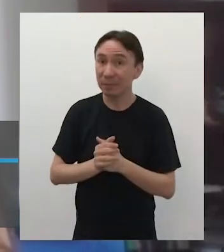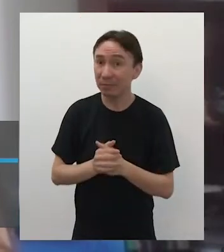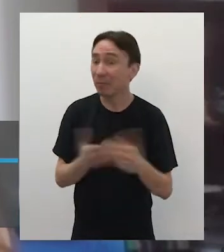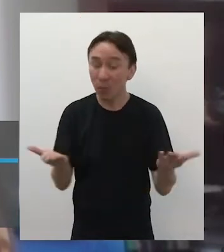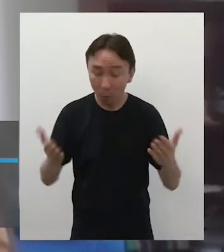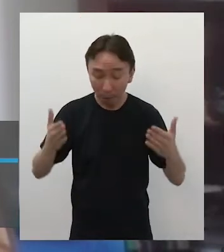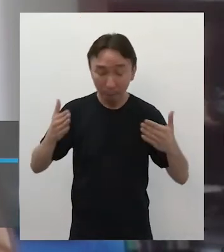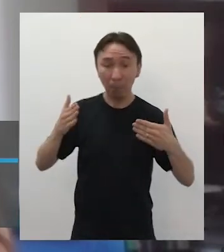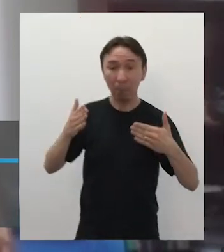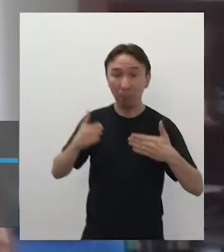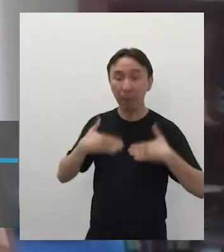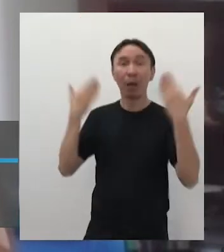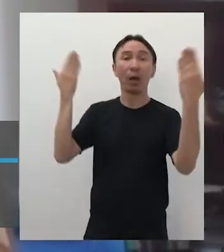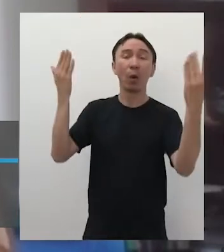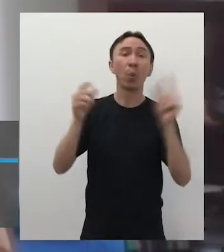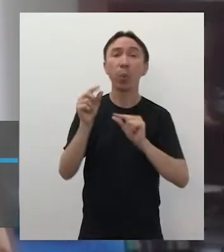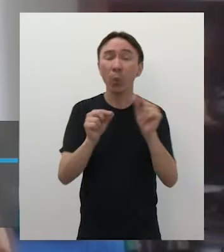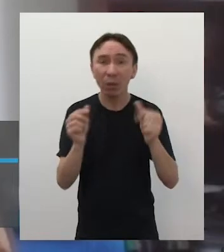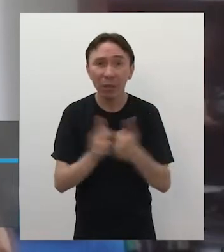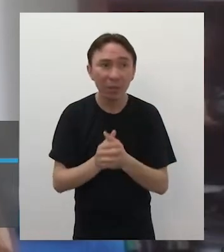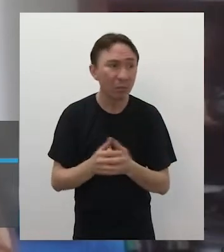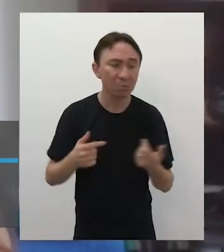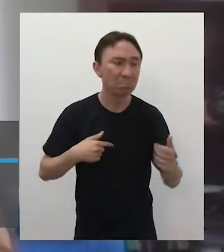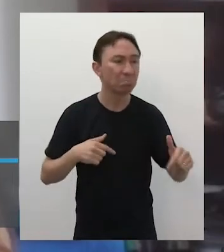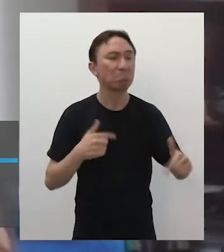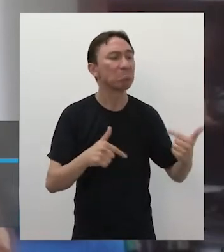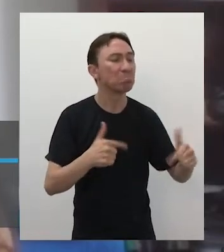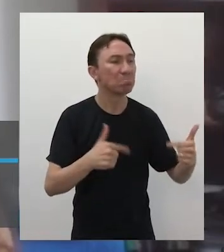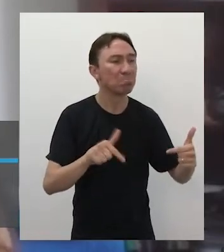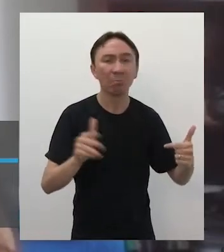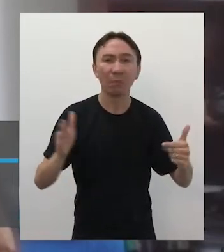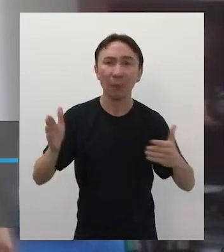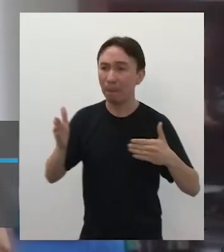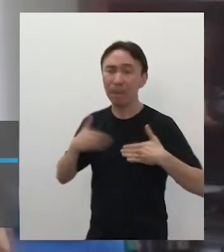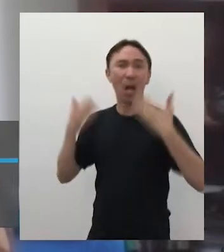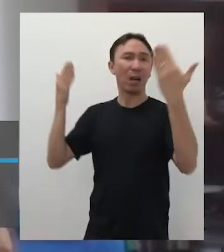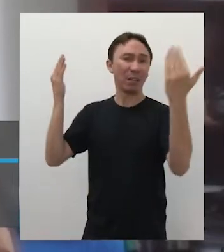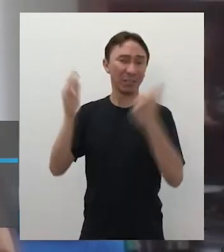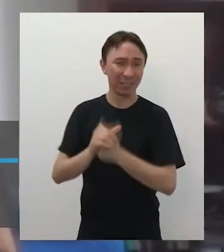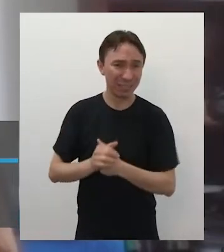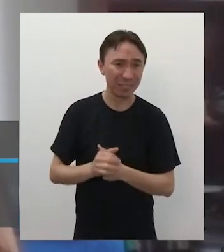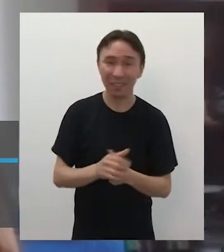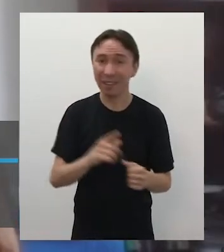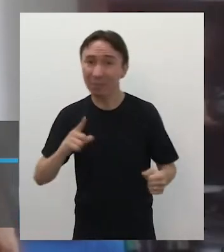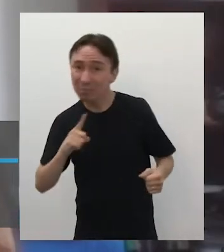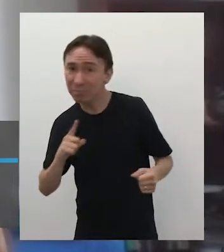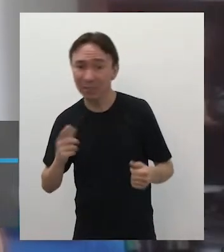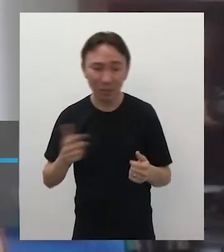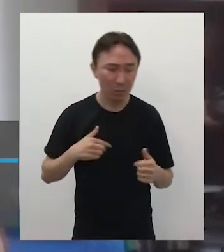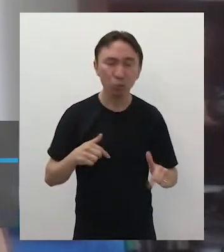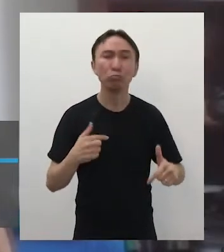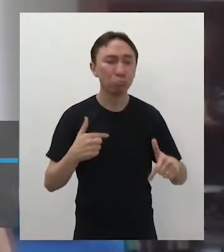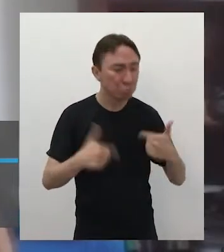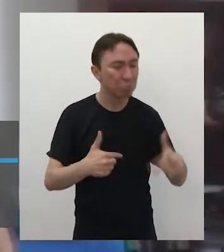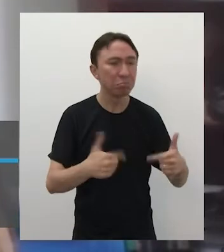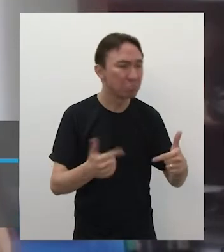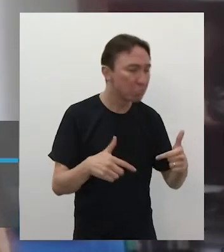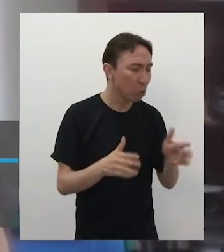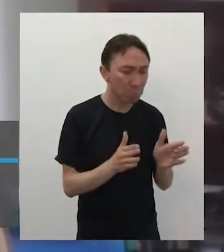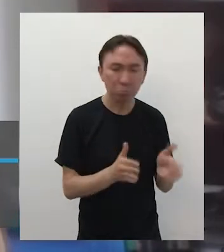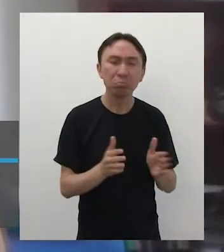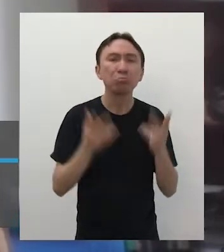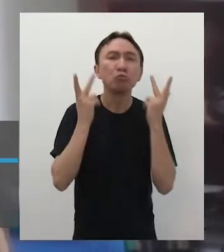na nossa rotina, né, quem nunca teve que lidar com o tal do imprevisto, né? Como a Andrea estava contando lá no